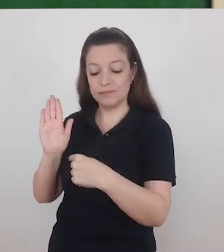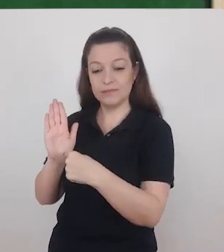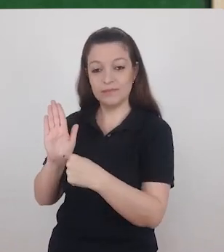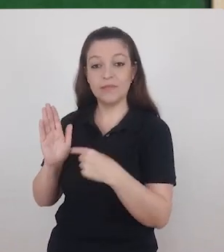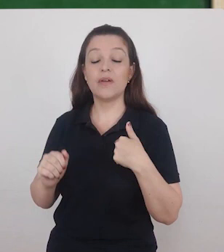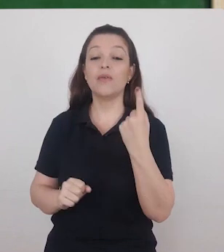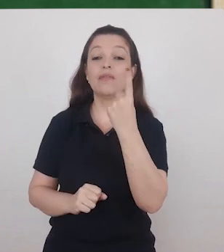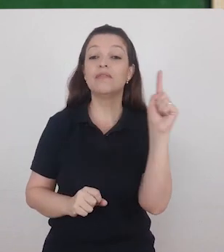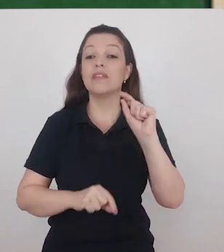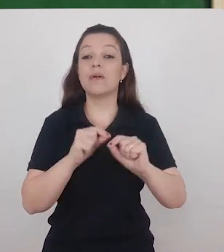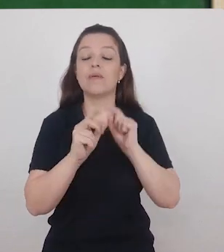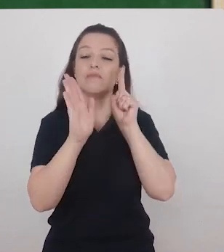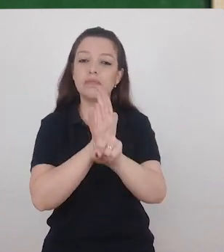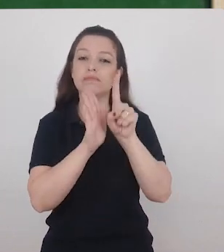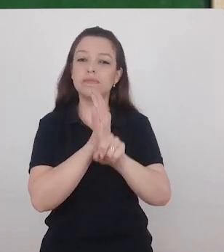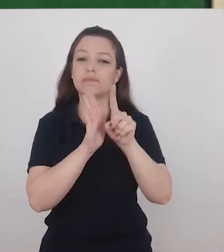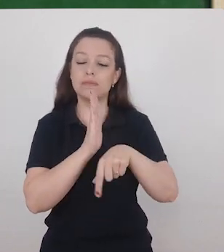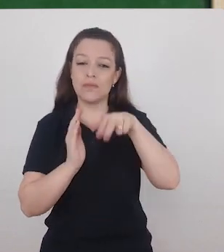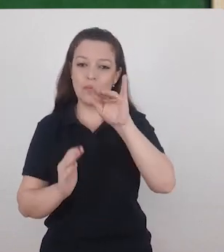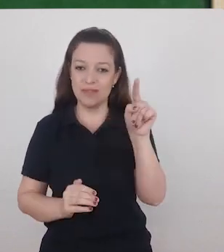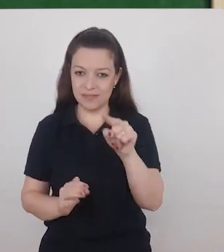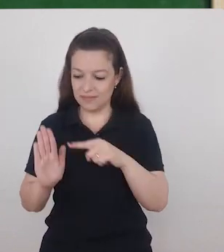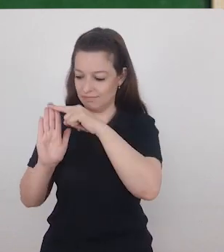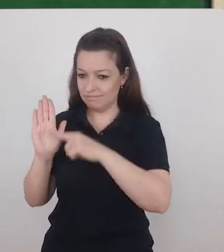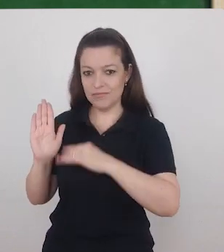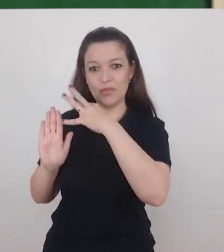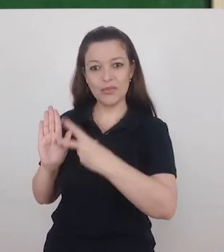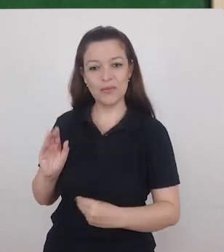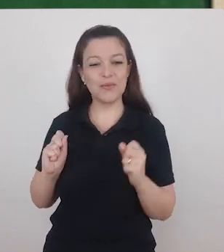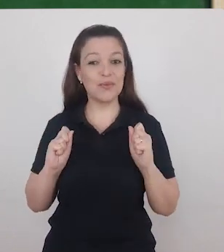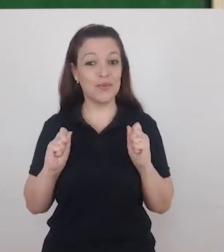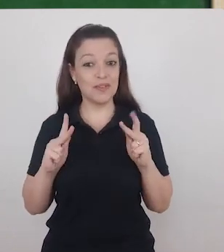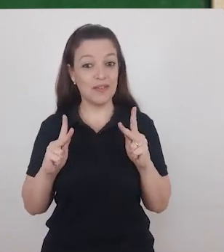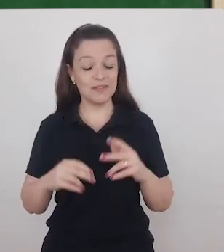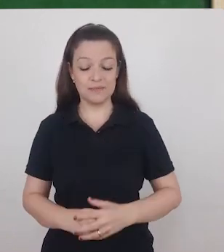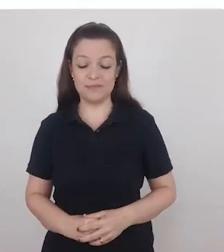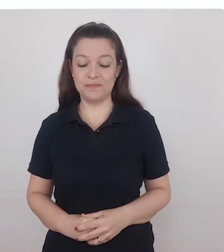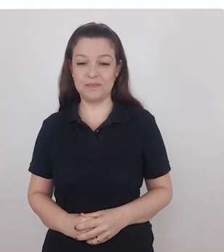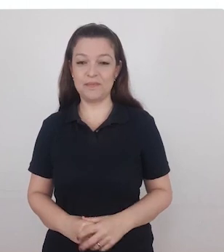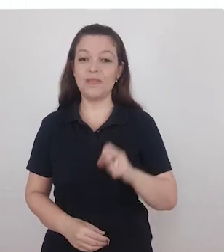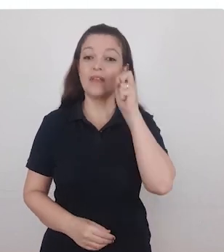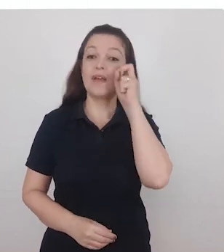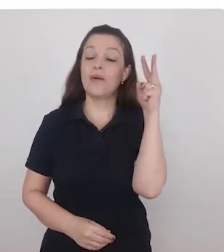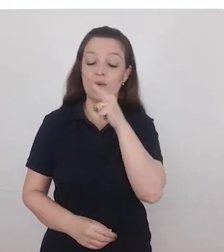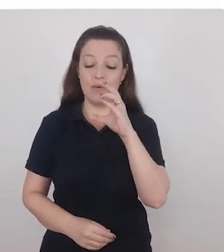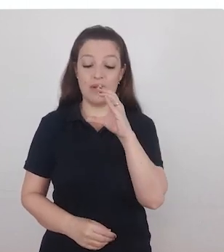com o quiz! Muito bem! Agora vamos assistir o vídeo do nosso amigo